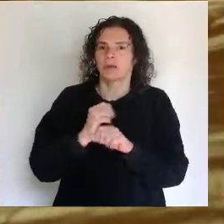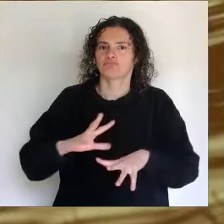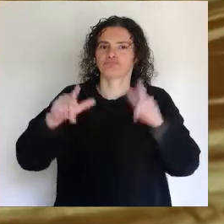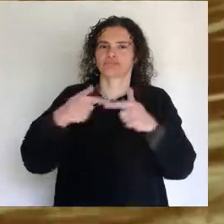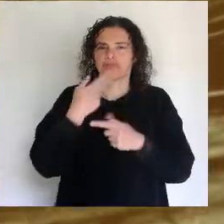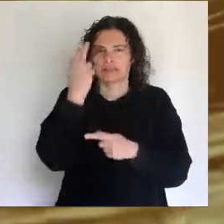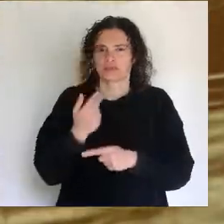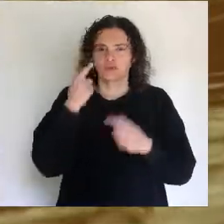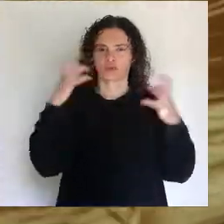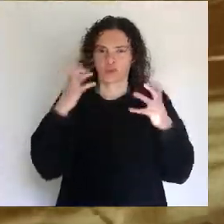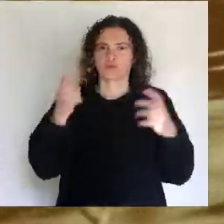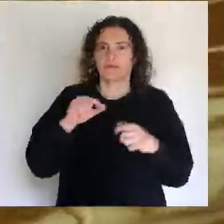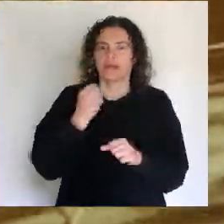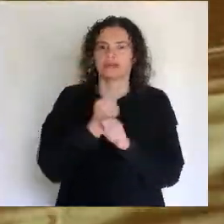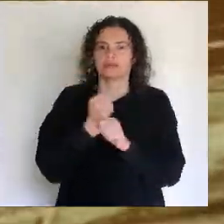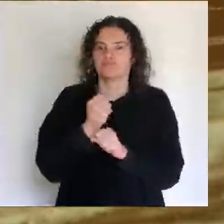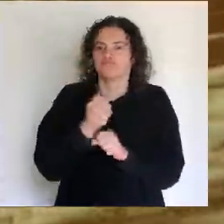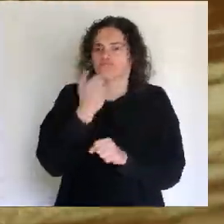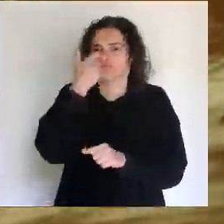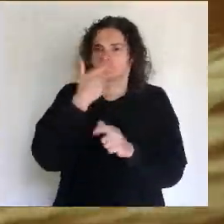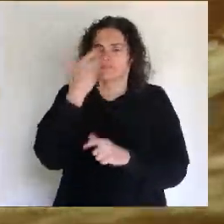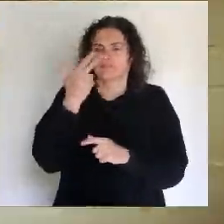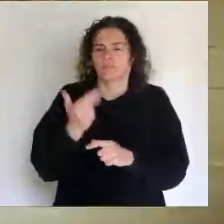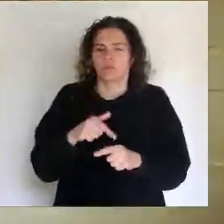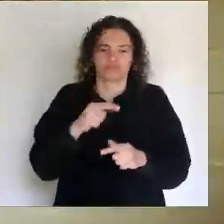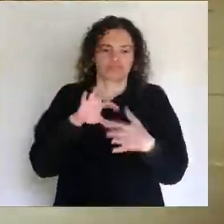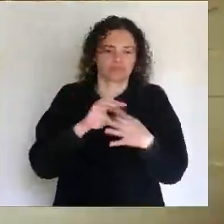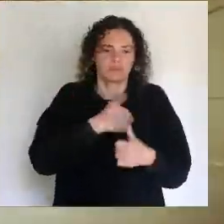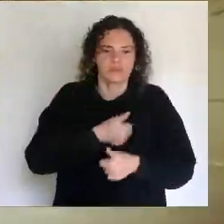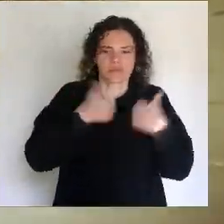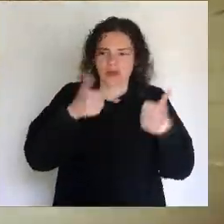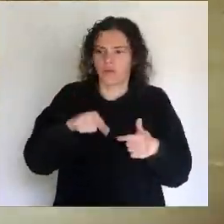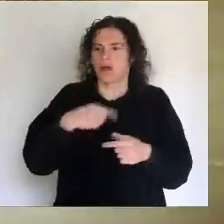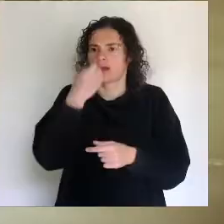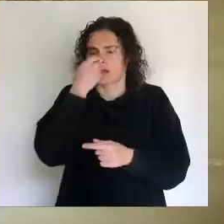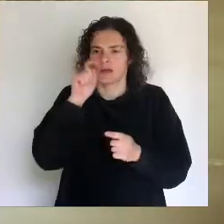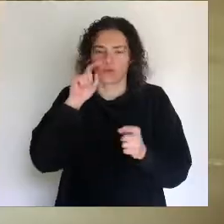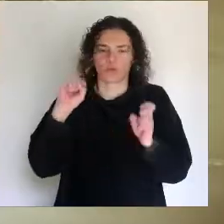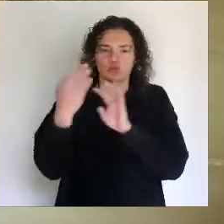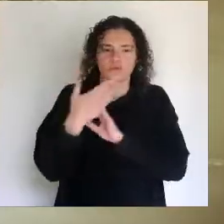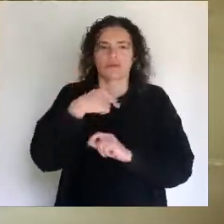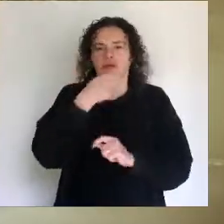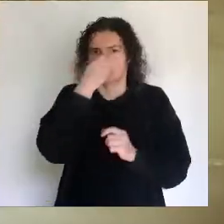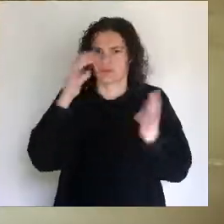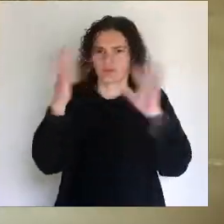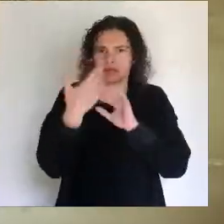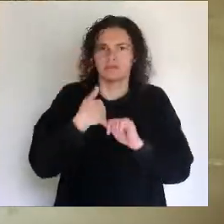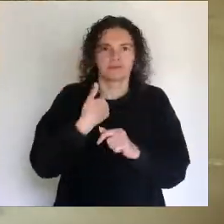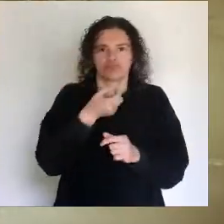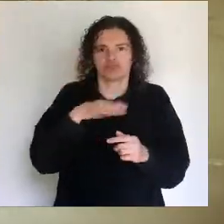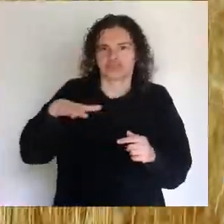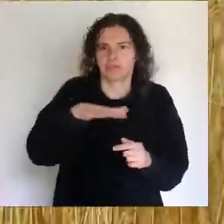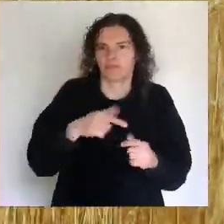artistas sonoros, mas também com artistas que trabalham em questões de urbanização, ecologia e natureza, gravações de campo,